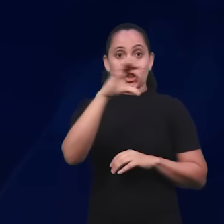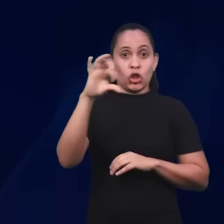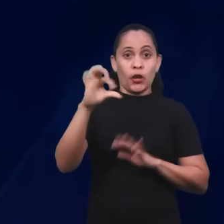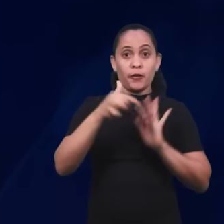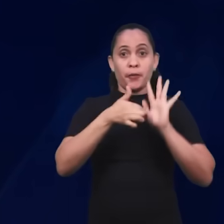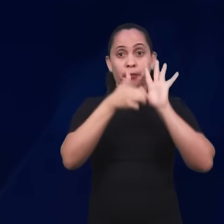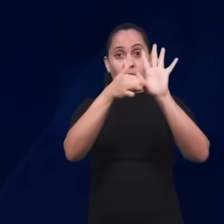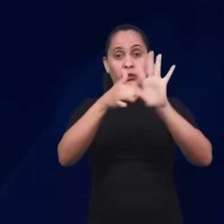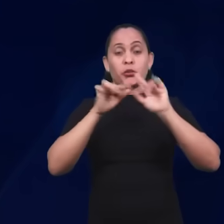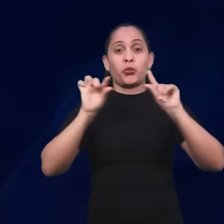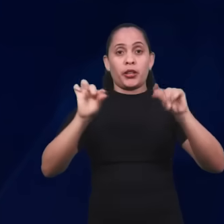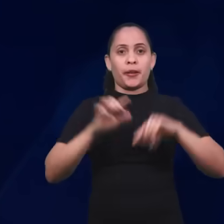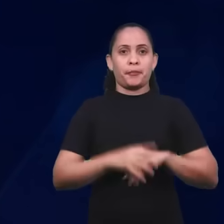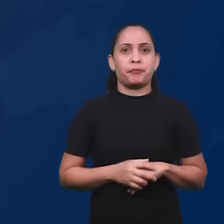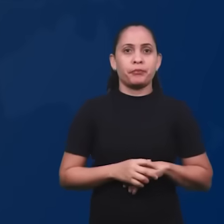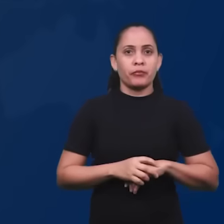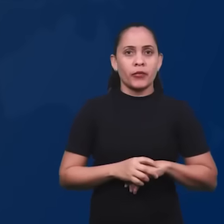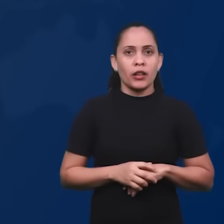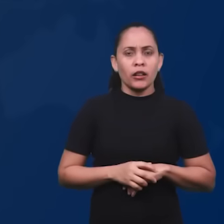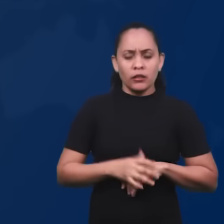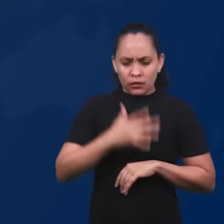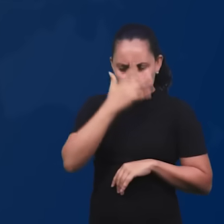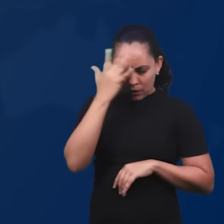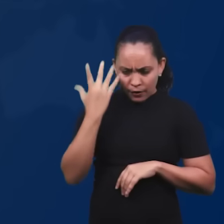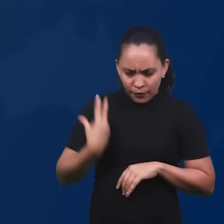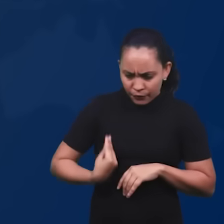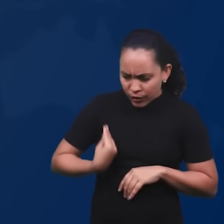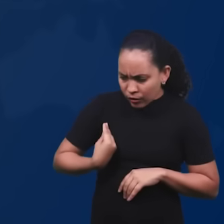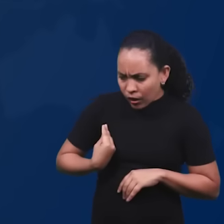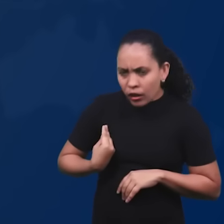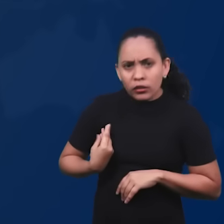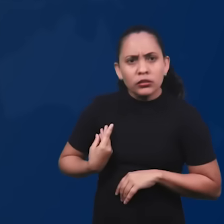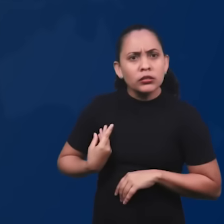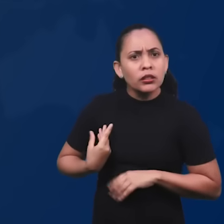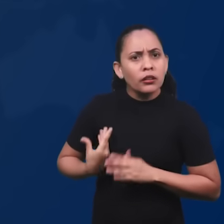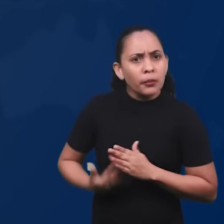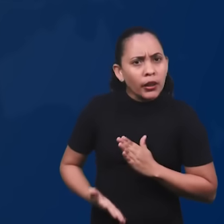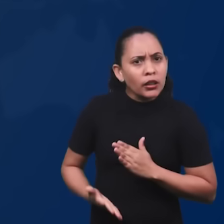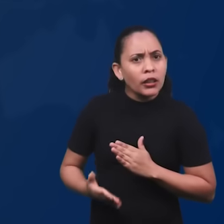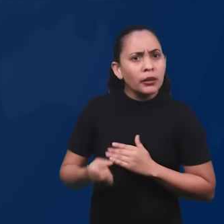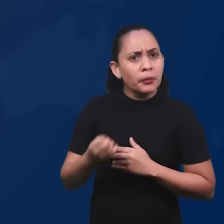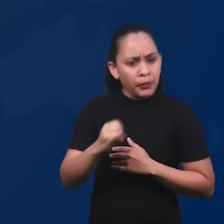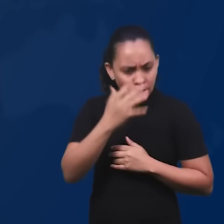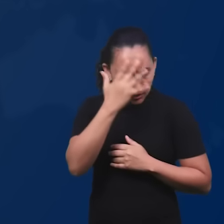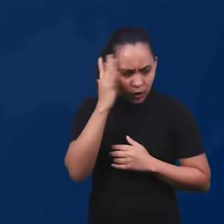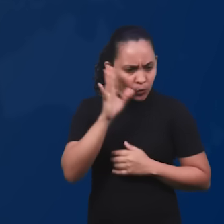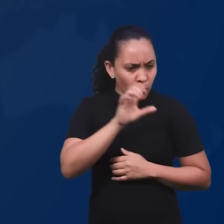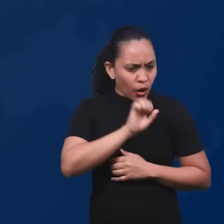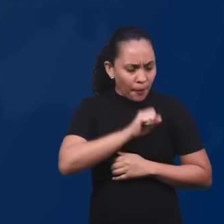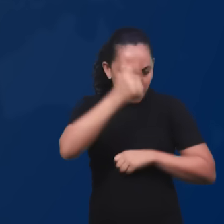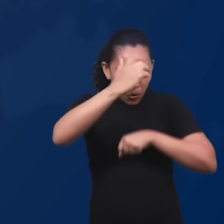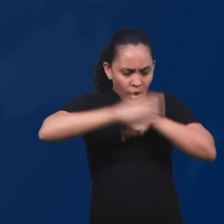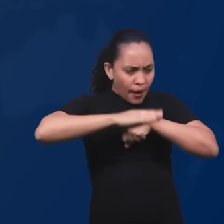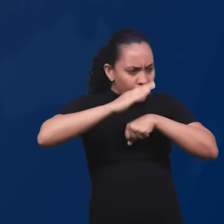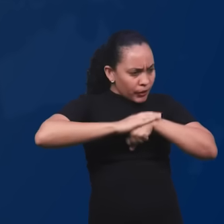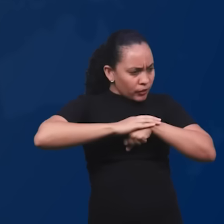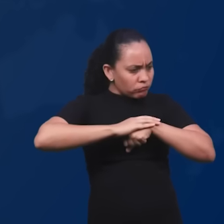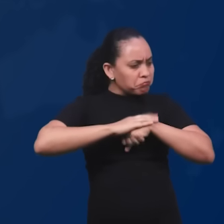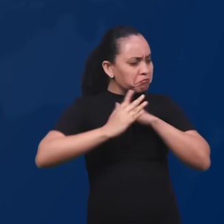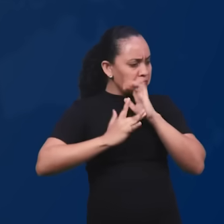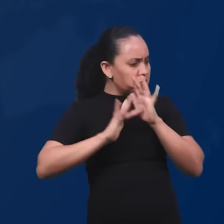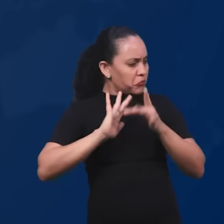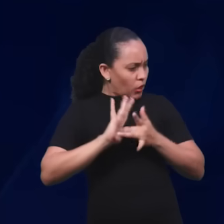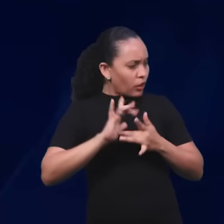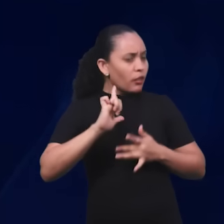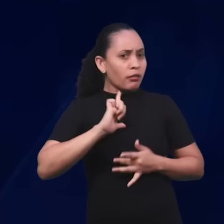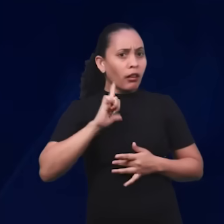verso 39, diz assim: quem achar a sua vida, perdê-la-á, e quem perder a sua vida por amor de mim,